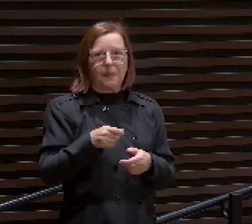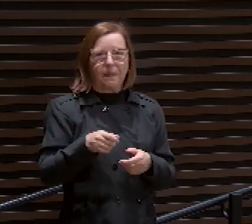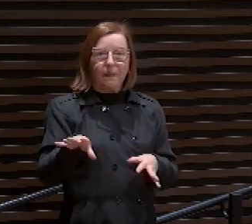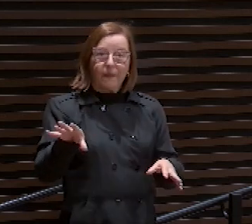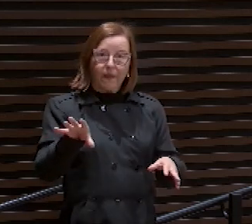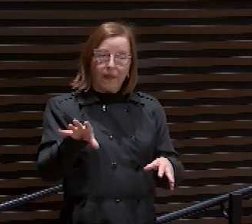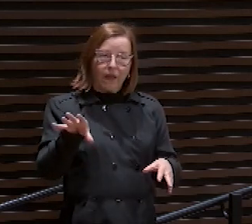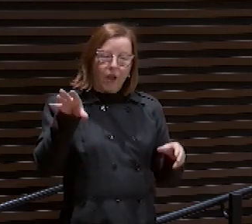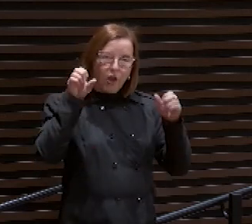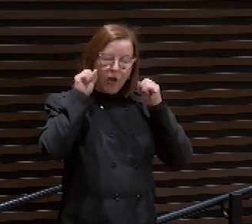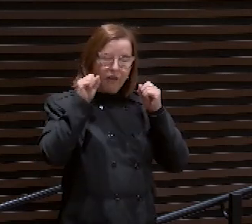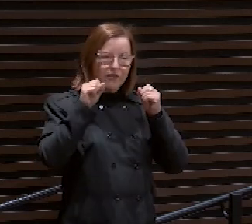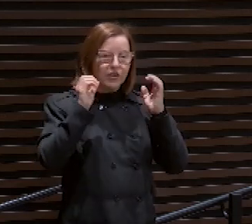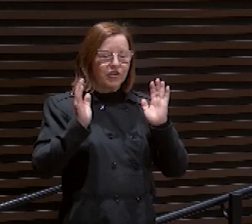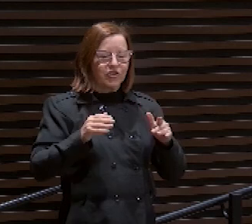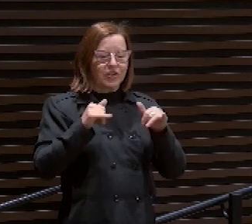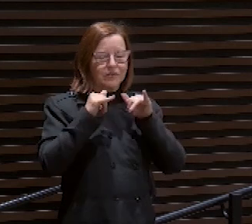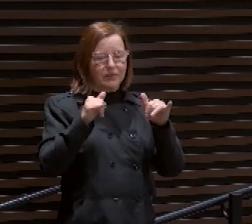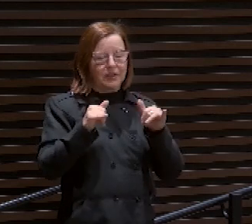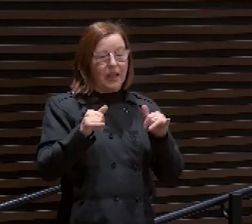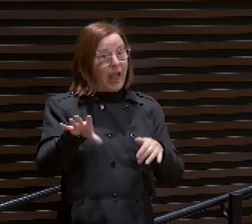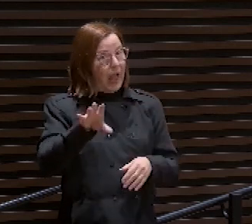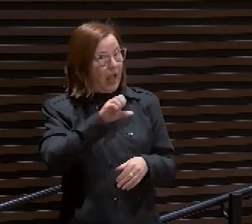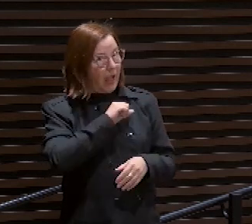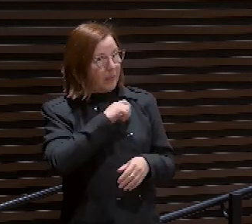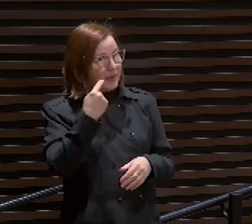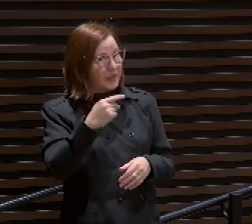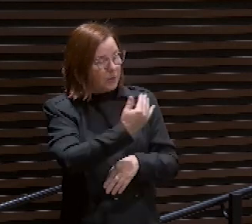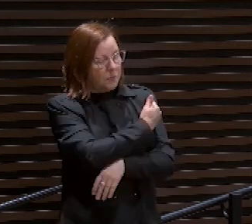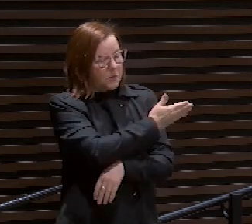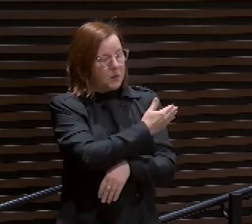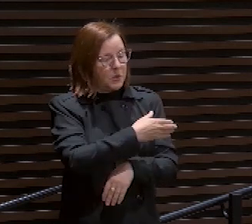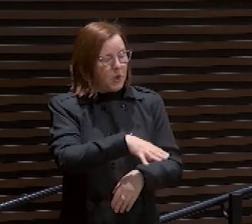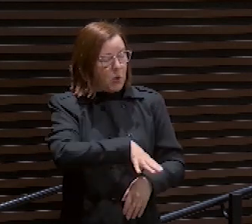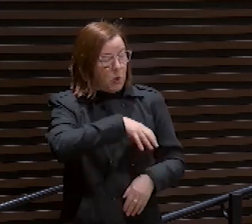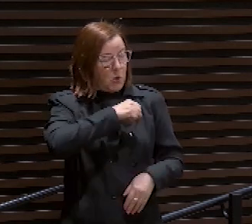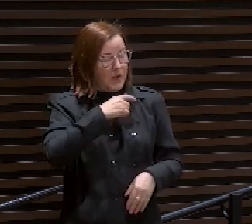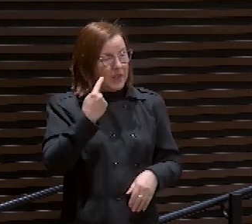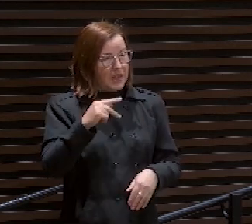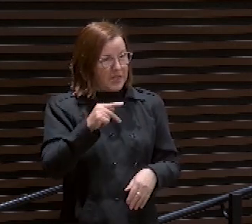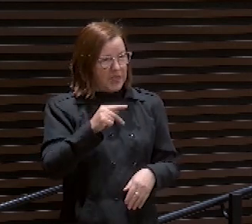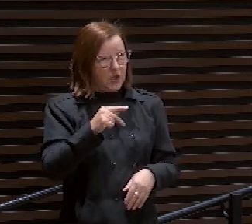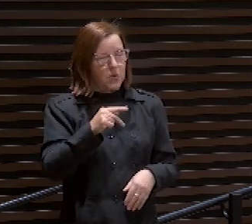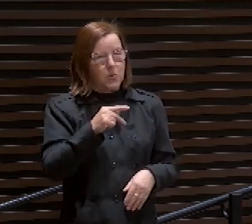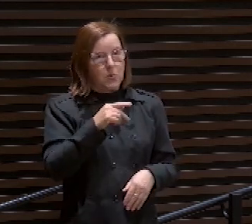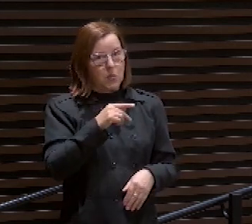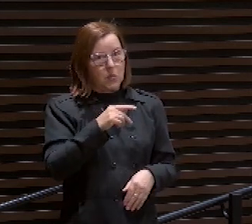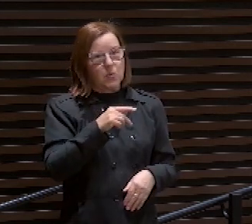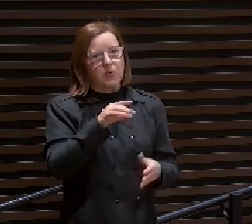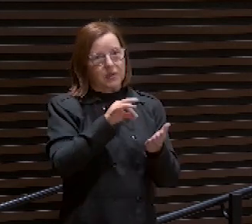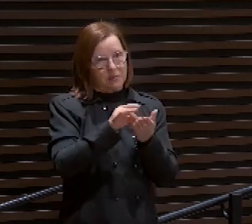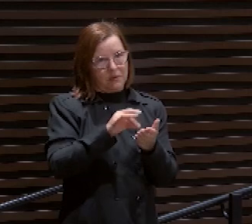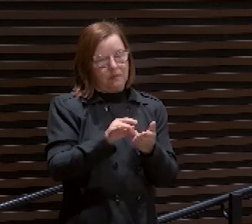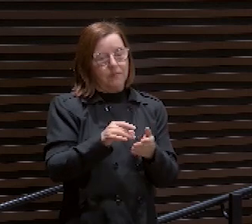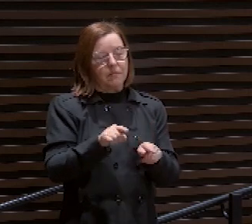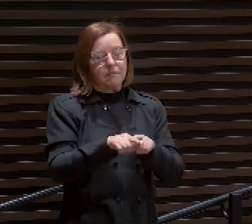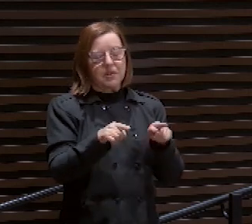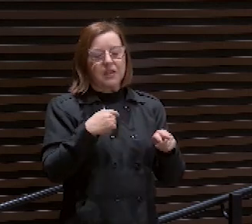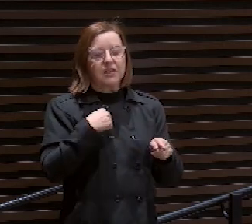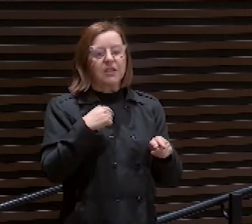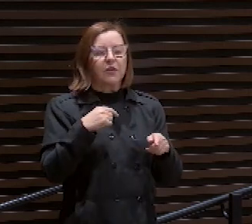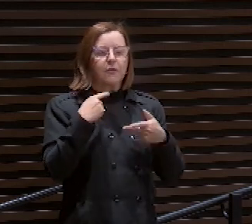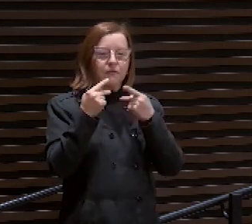dito, amarás o teu próximo e odiarás o teu inimigo. Eu, porém, vos digo, amai os